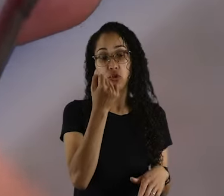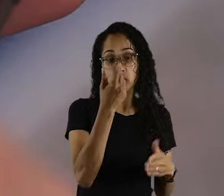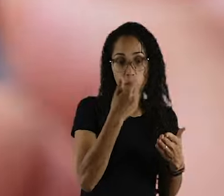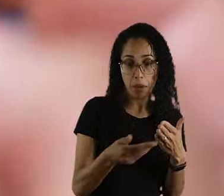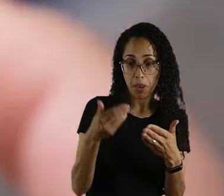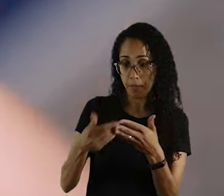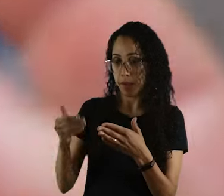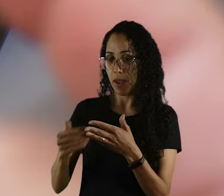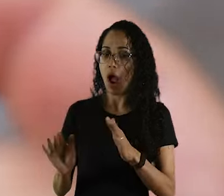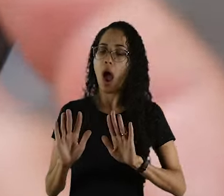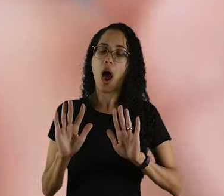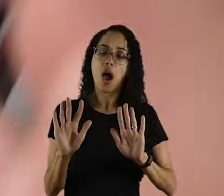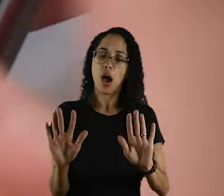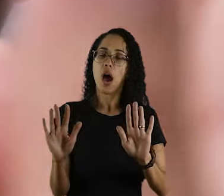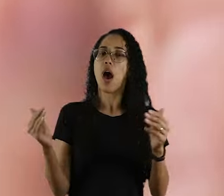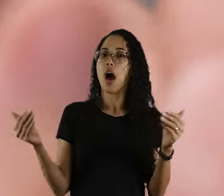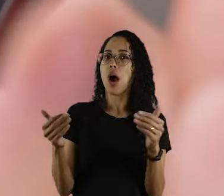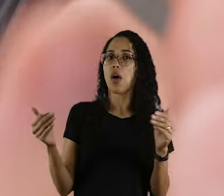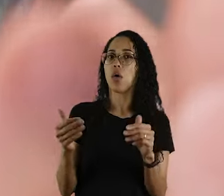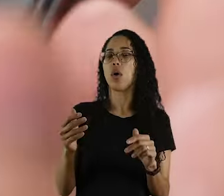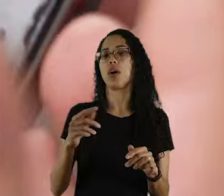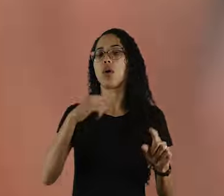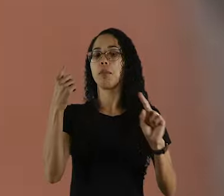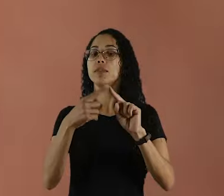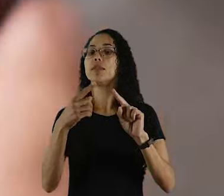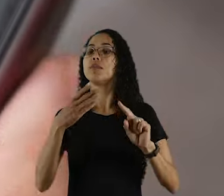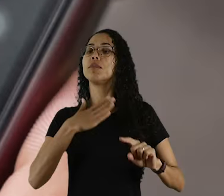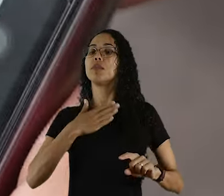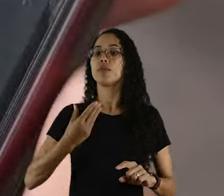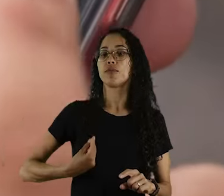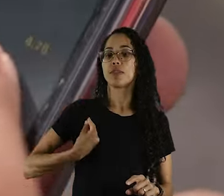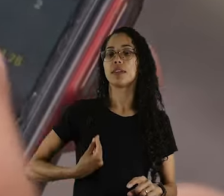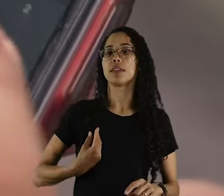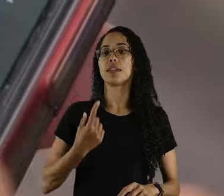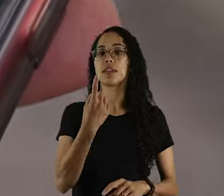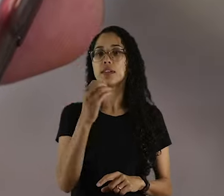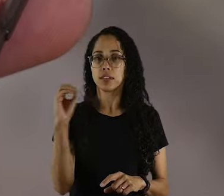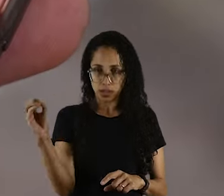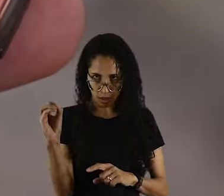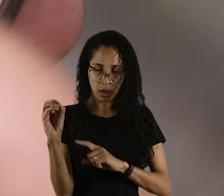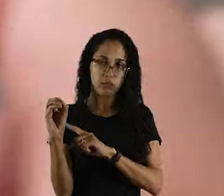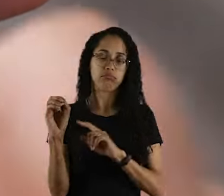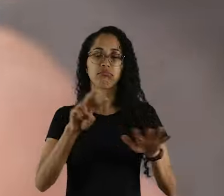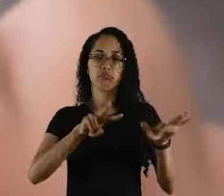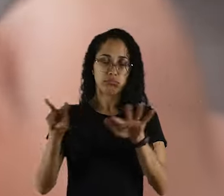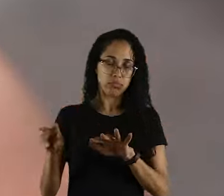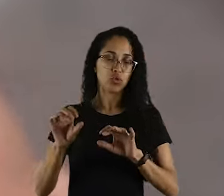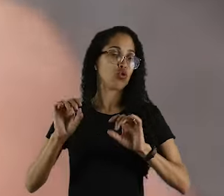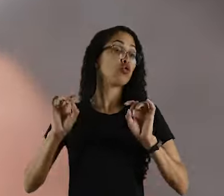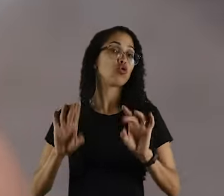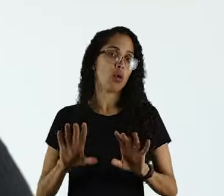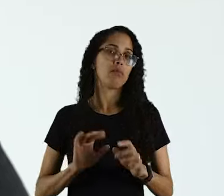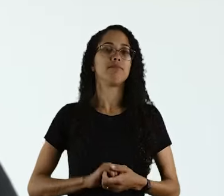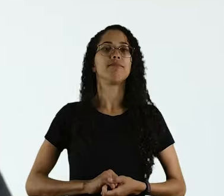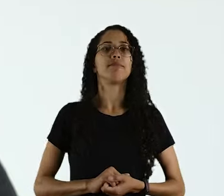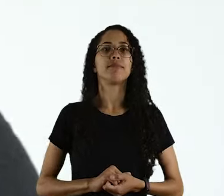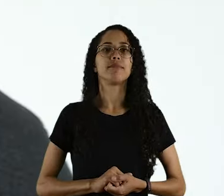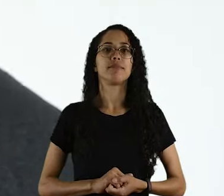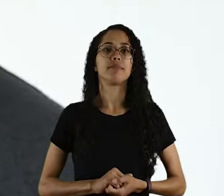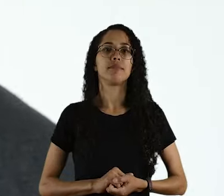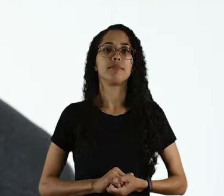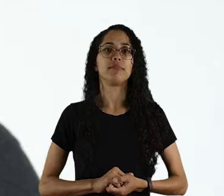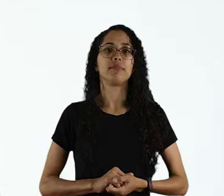valor, eu falei assim, não, agora o que eu vou fazer? É meta da minha vida. É R$100 por semana em jogo e acabou. Você